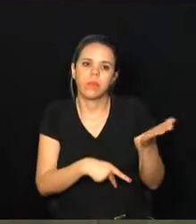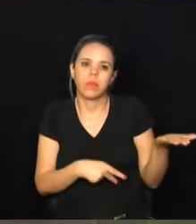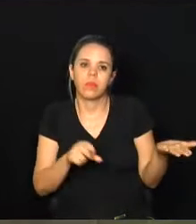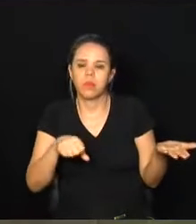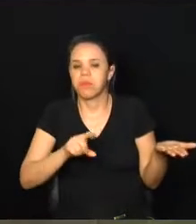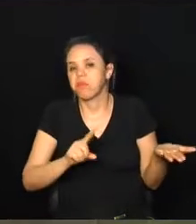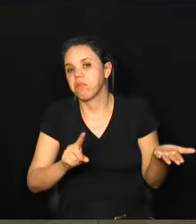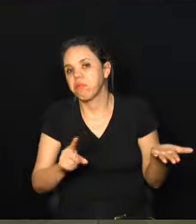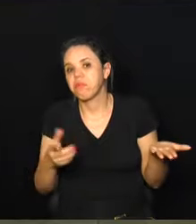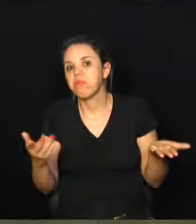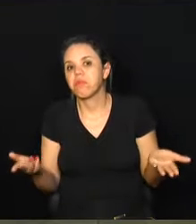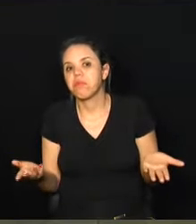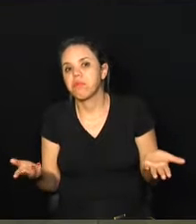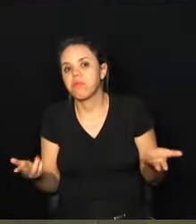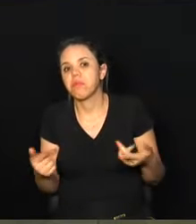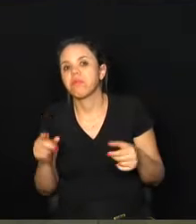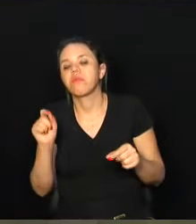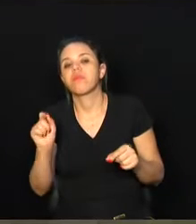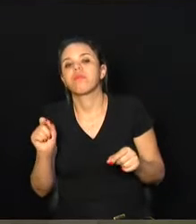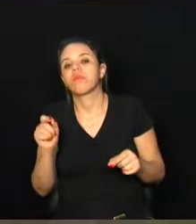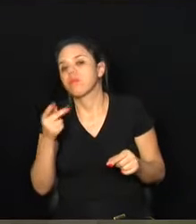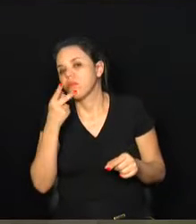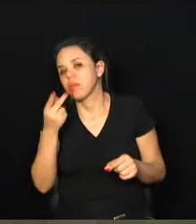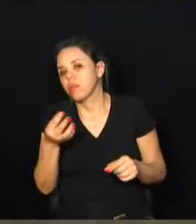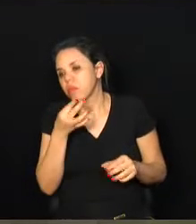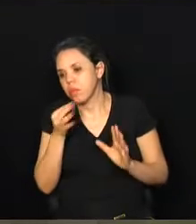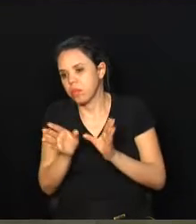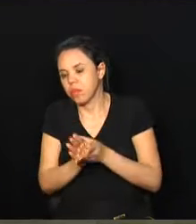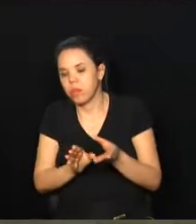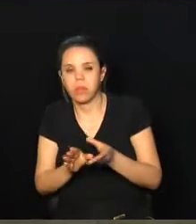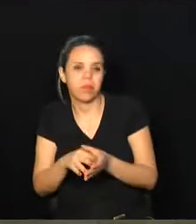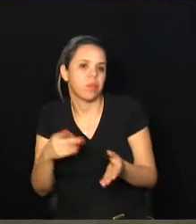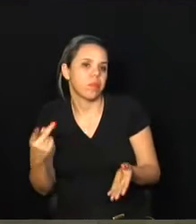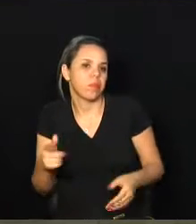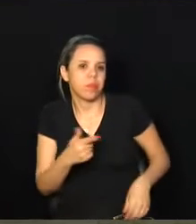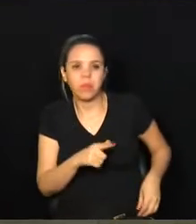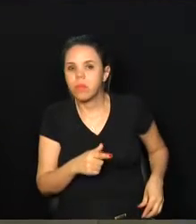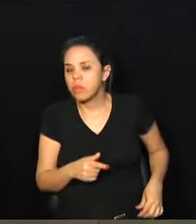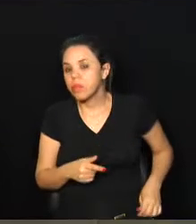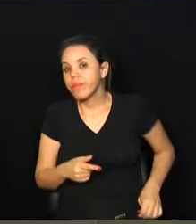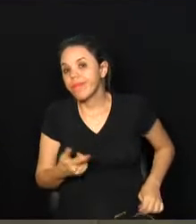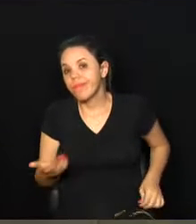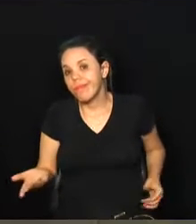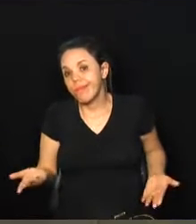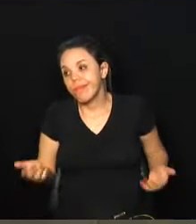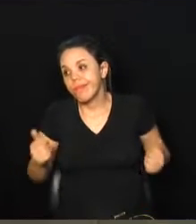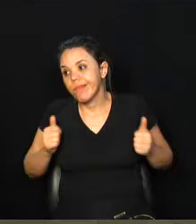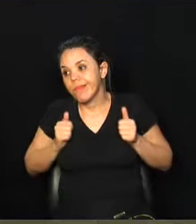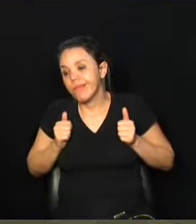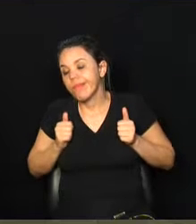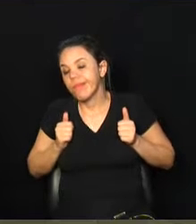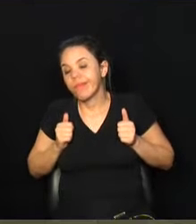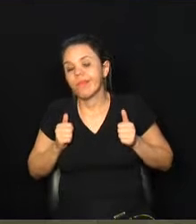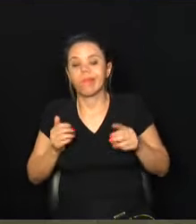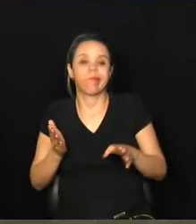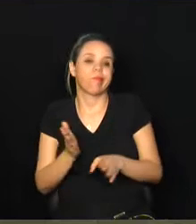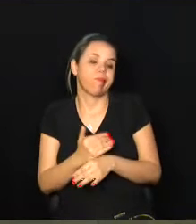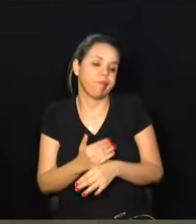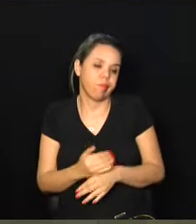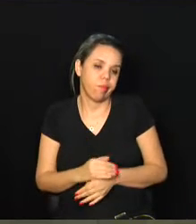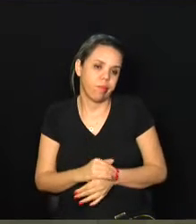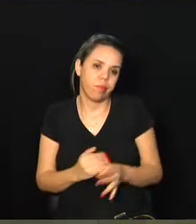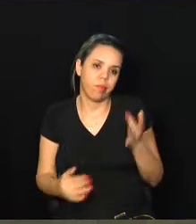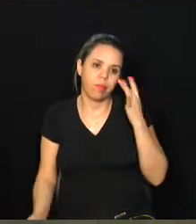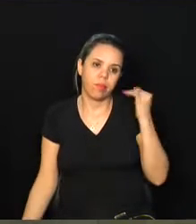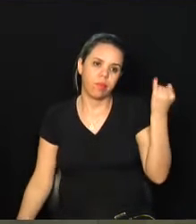não? Alguém pode dar essa orientação lá? Não tem. Então, a gente fica realmente perdido, né? Então, eu acho